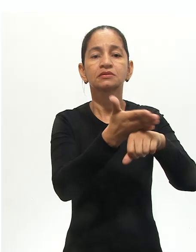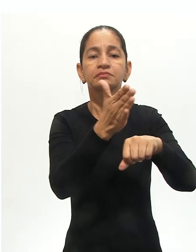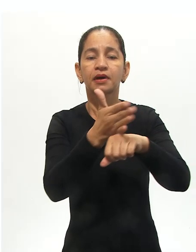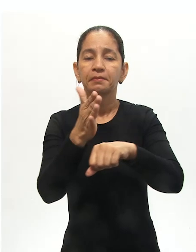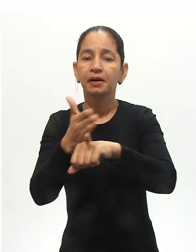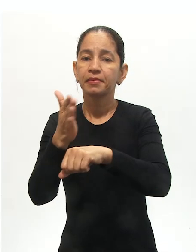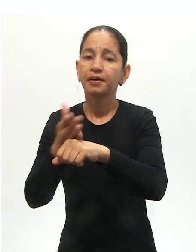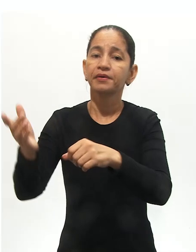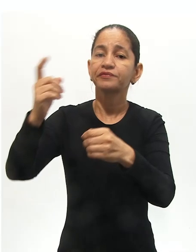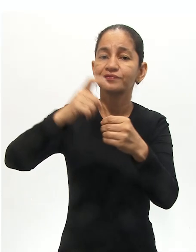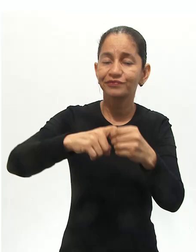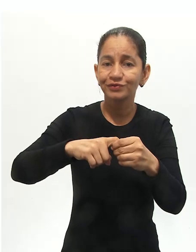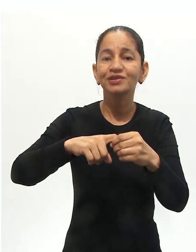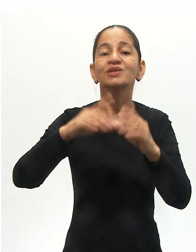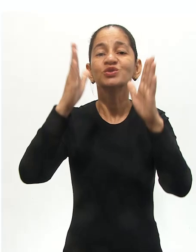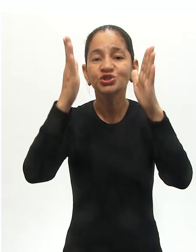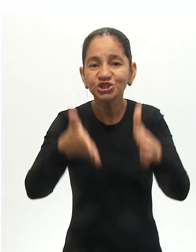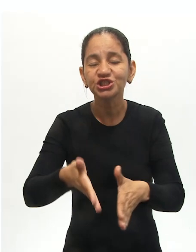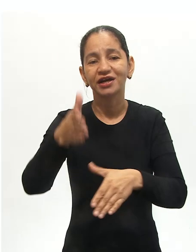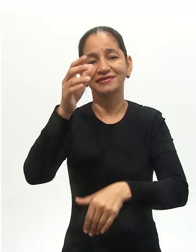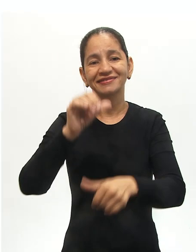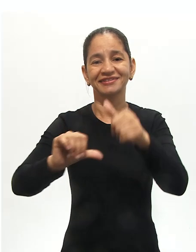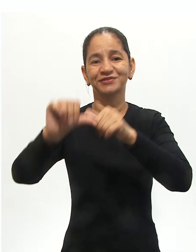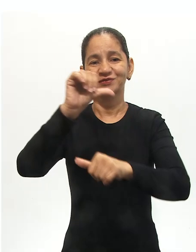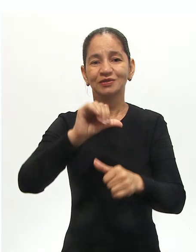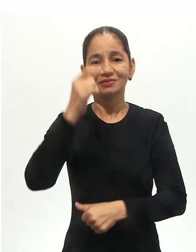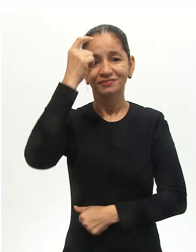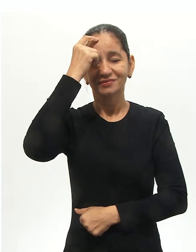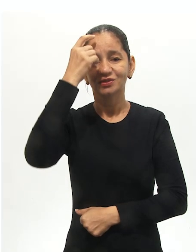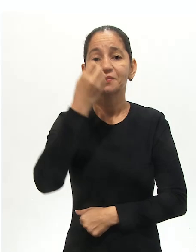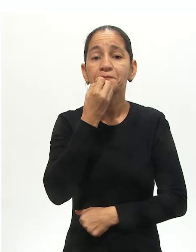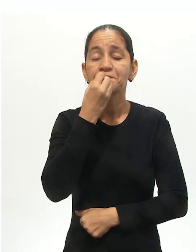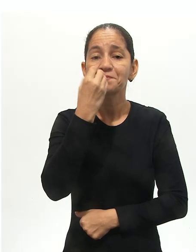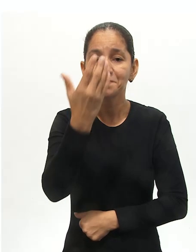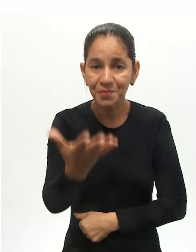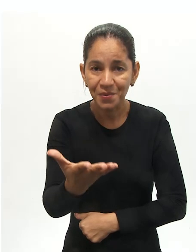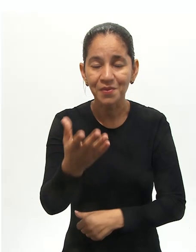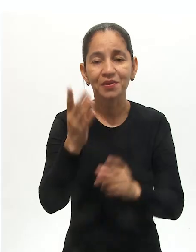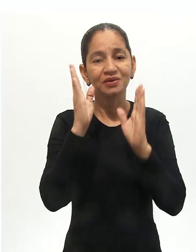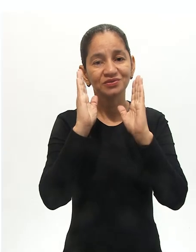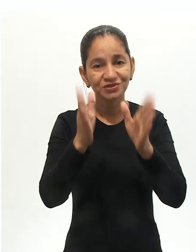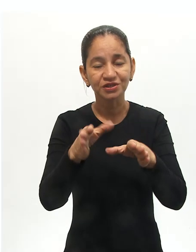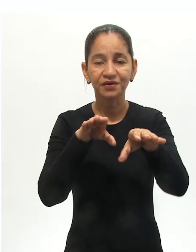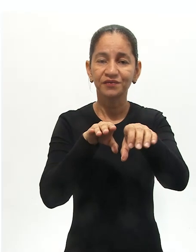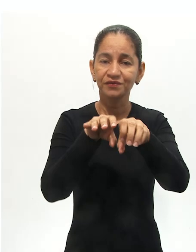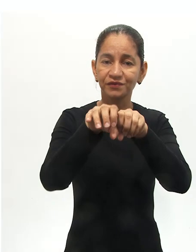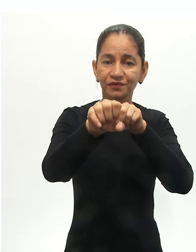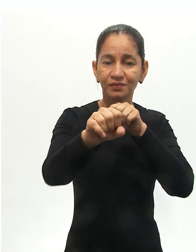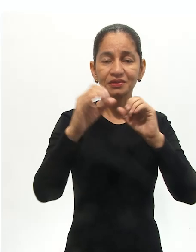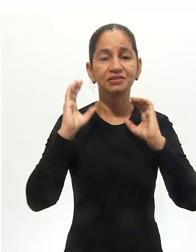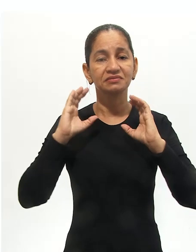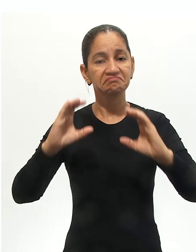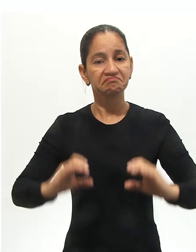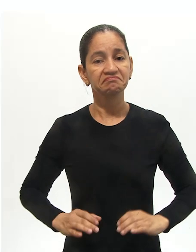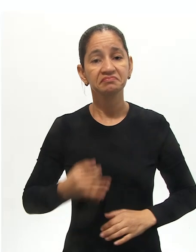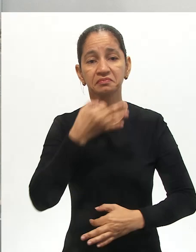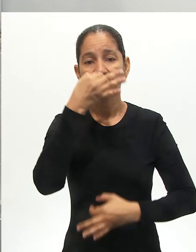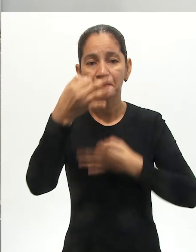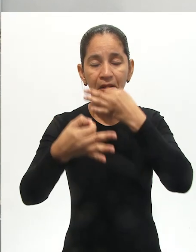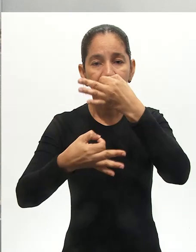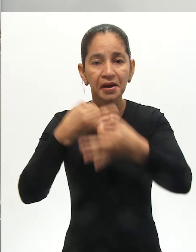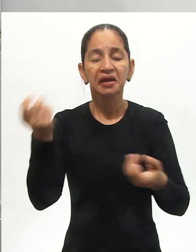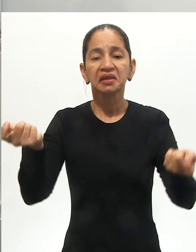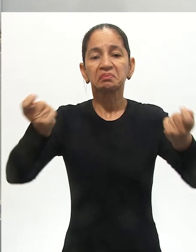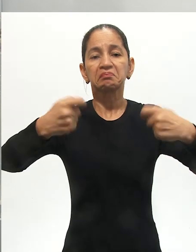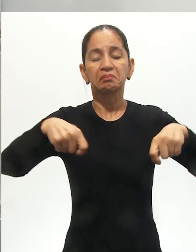retornando à prática social transformadora. Então, seria uma pedagogia voltada para a formação de